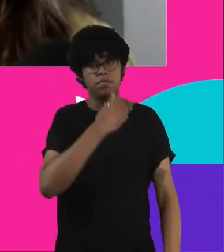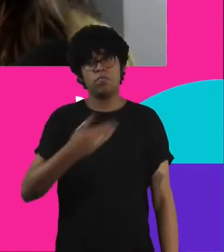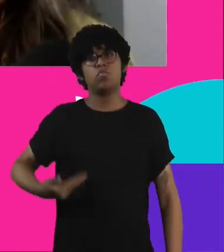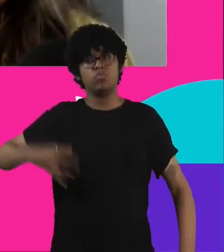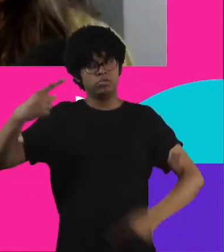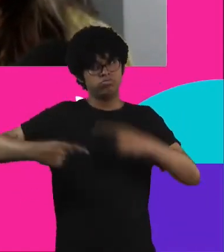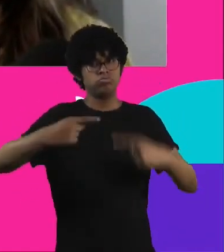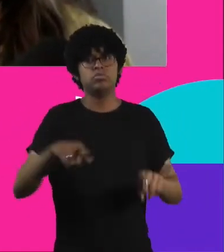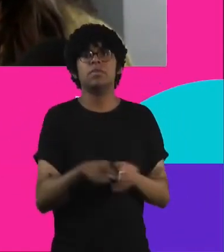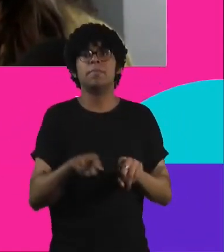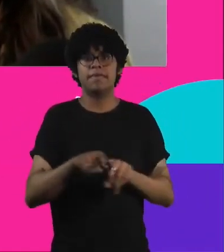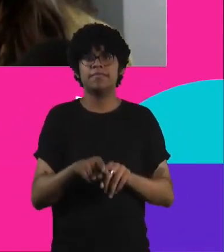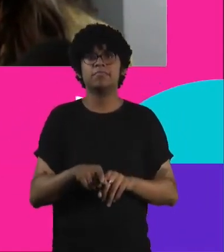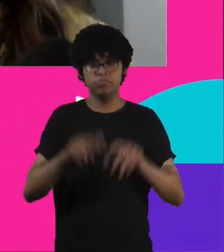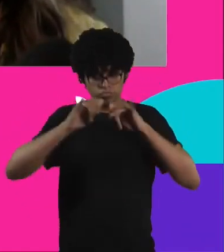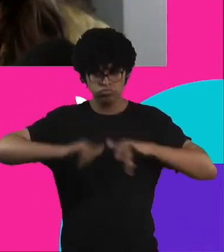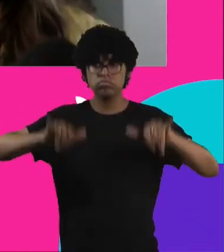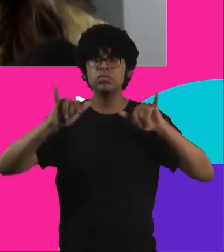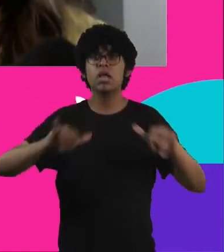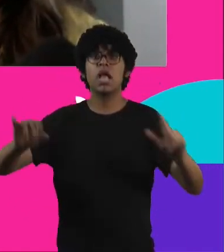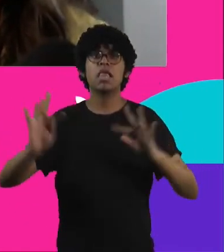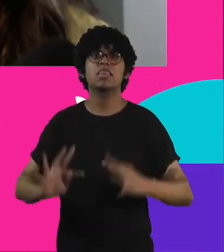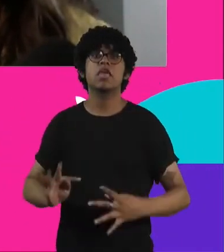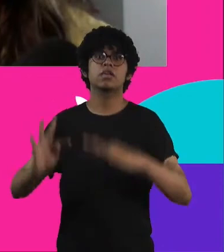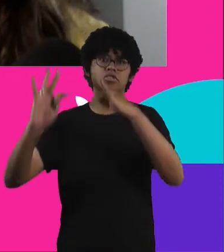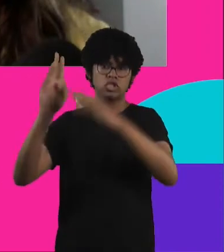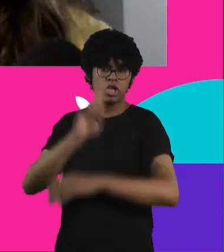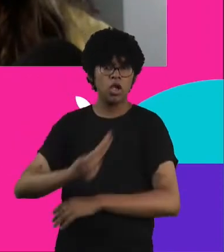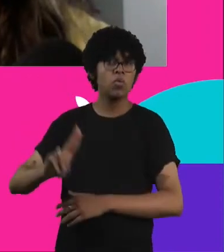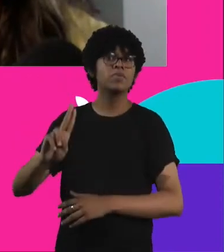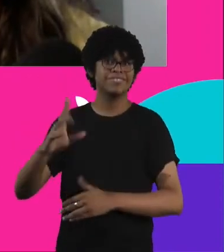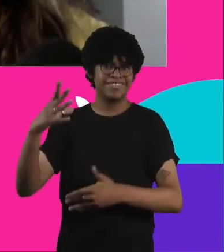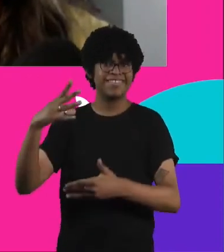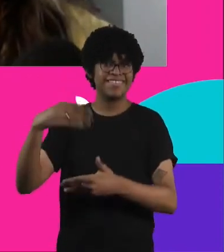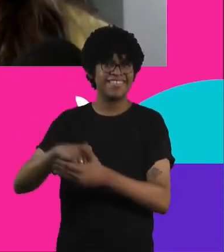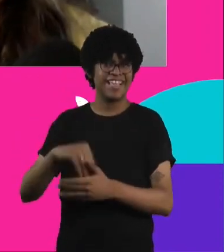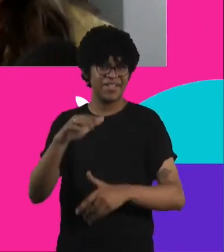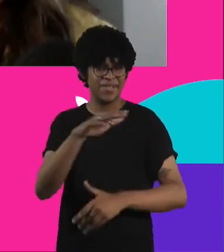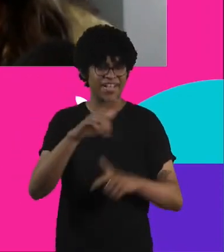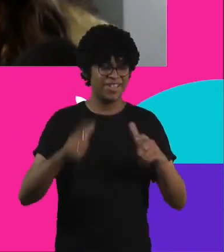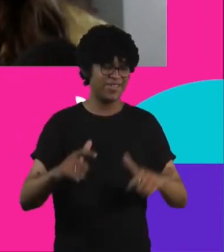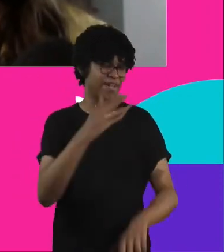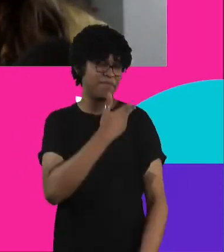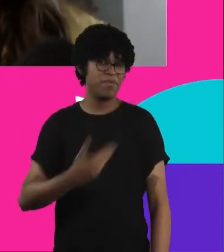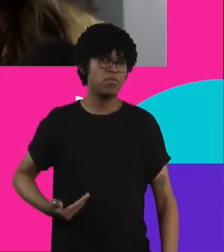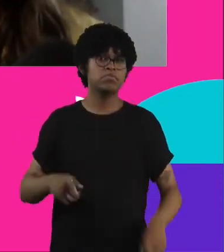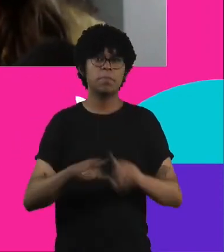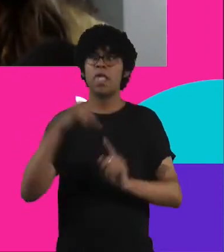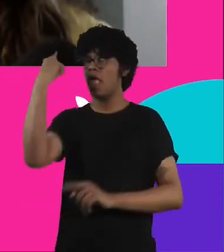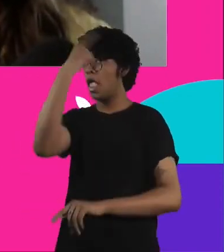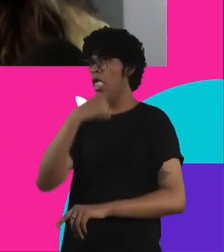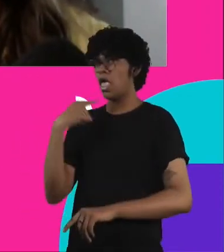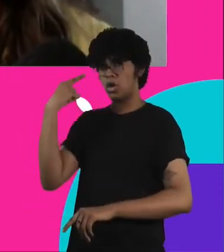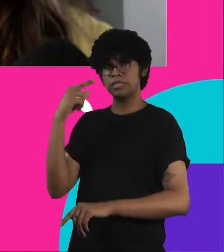públicos, em campanhas sobre tecnologias, de uso de tecnologias em espaços públicos, seja reconhecimento facial, seja